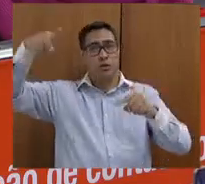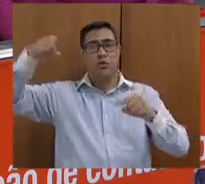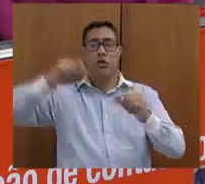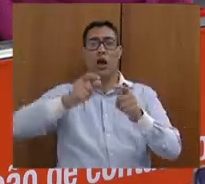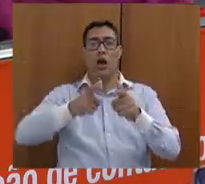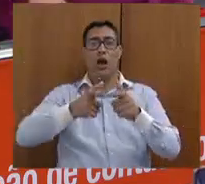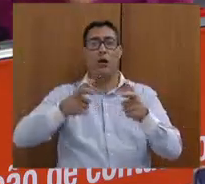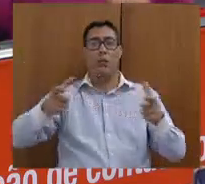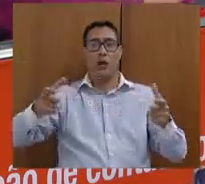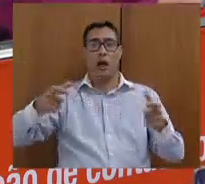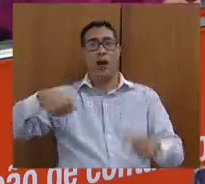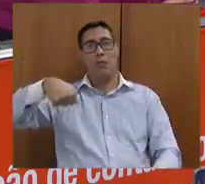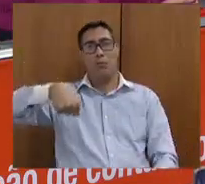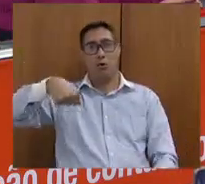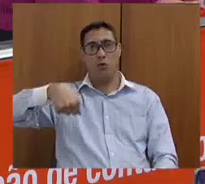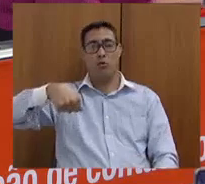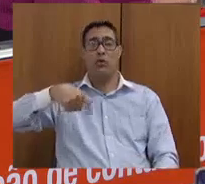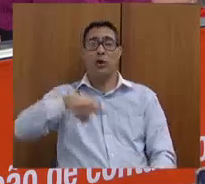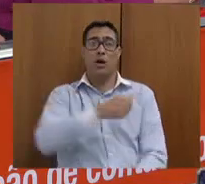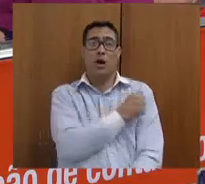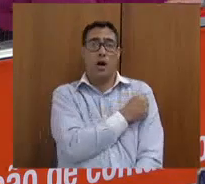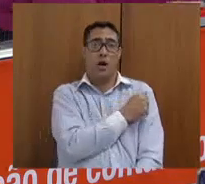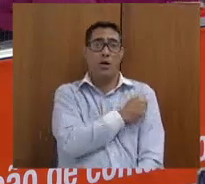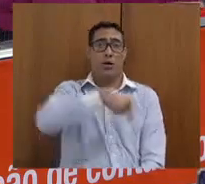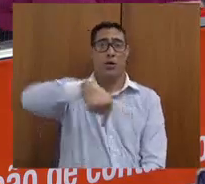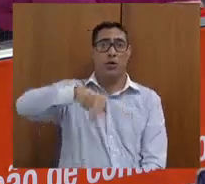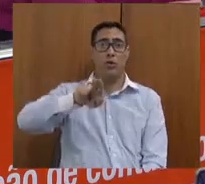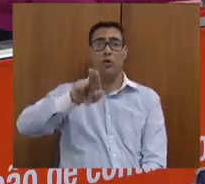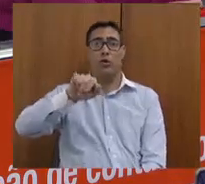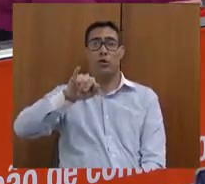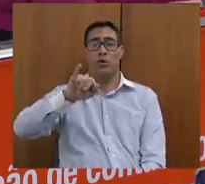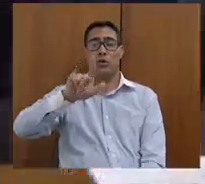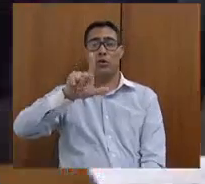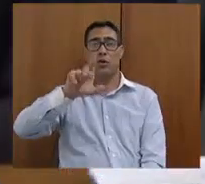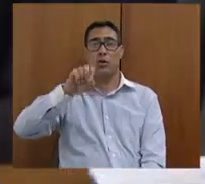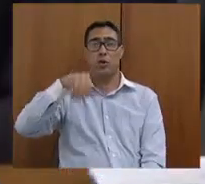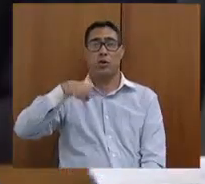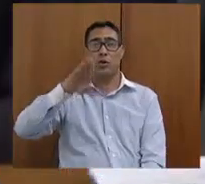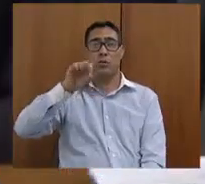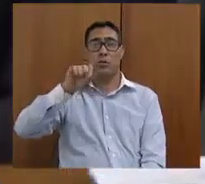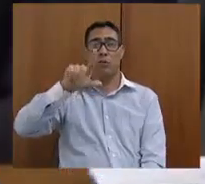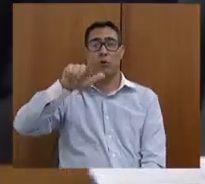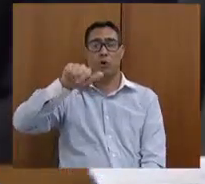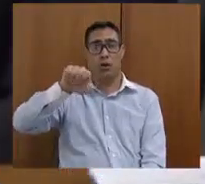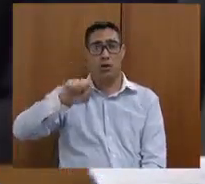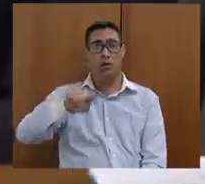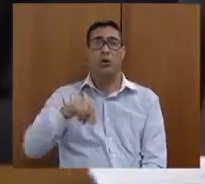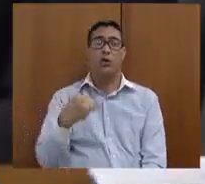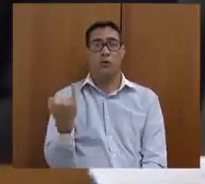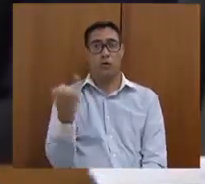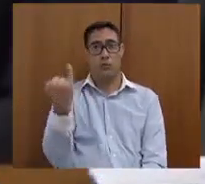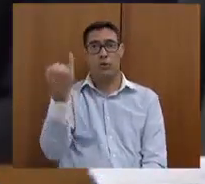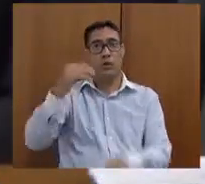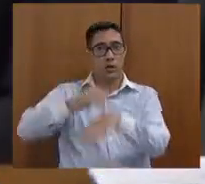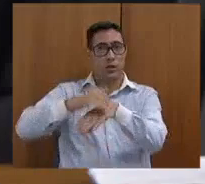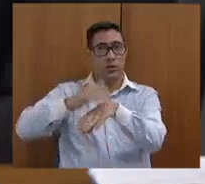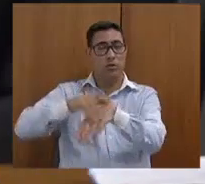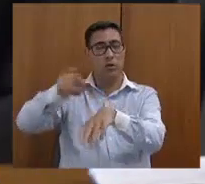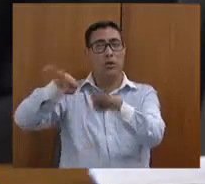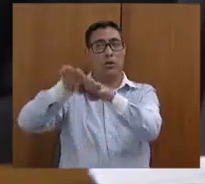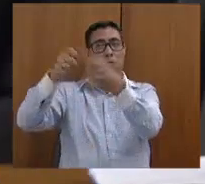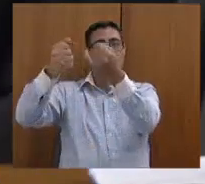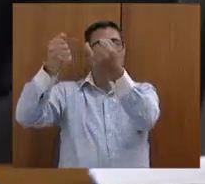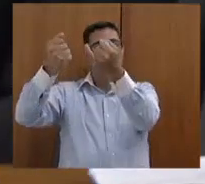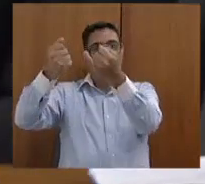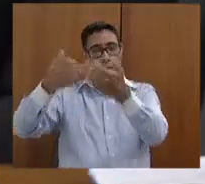para alunos quilombolas que eu tô perguntando e quero registrar aqui que foi importante o senhor ter